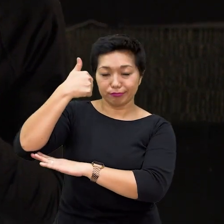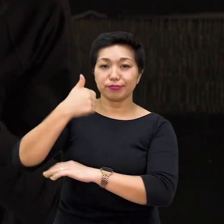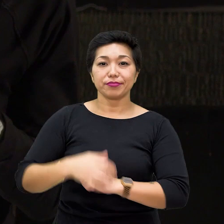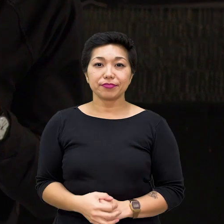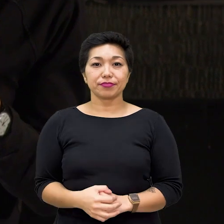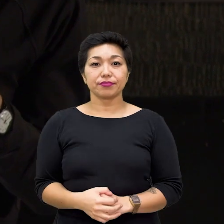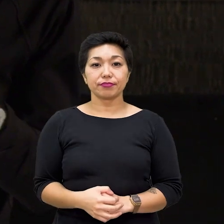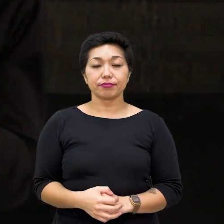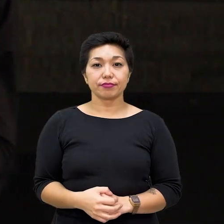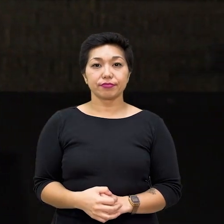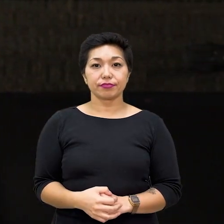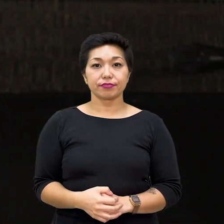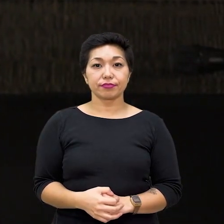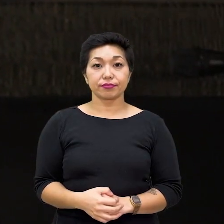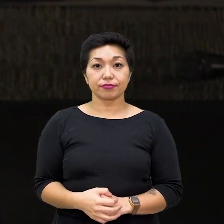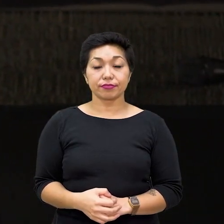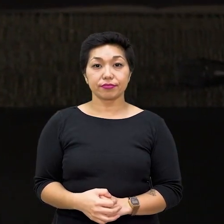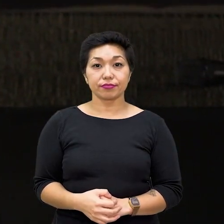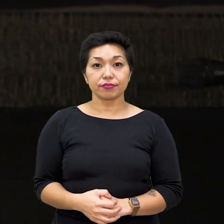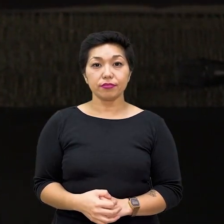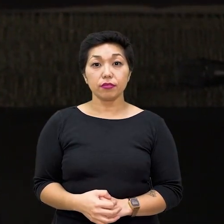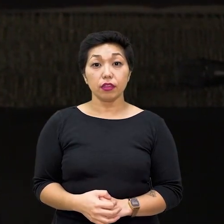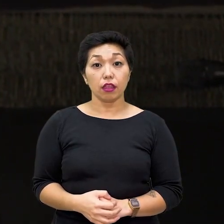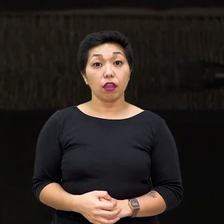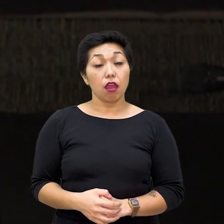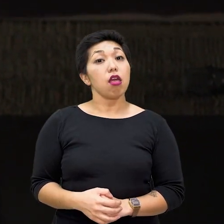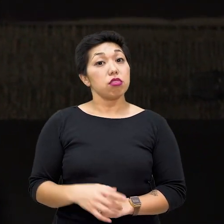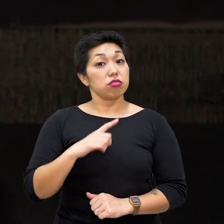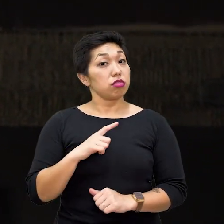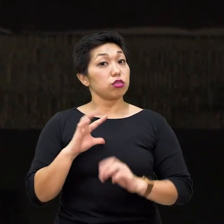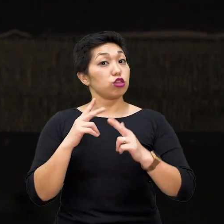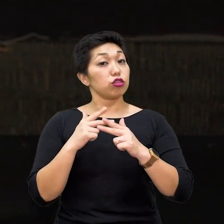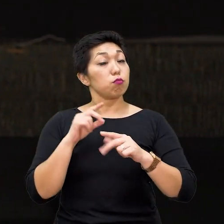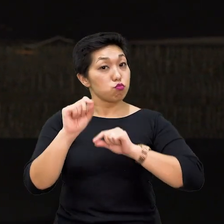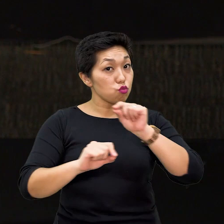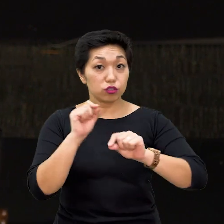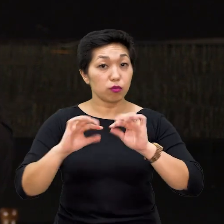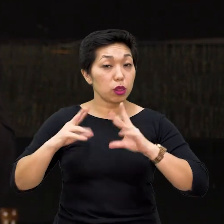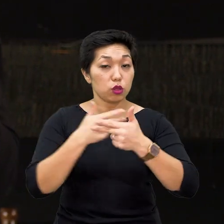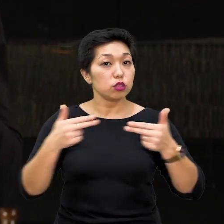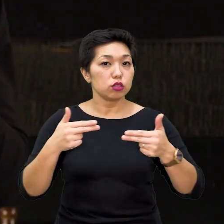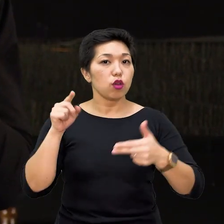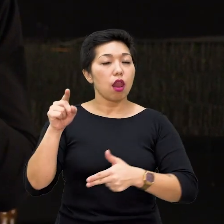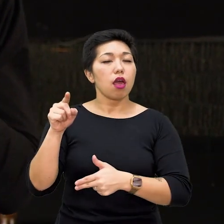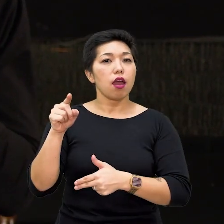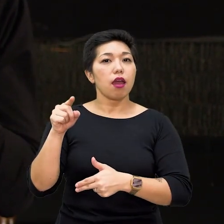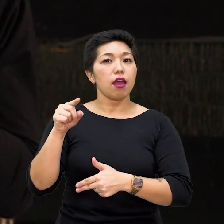significativamente e tem tudo para que as coisas no Quênia melhorem bastante, né?